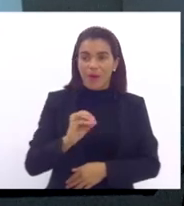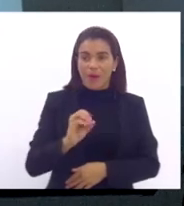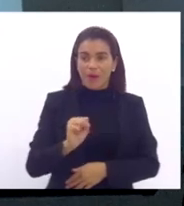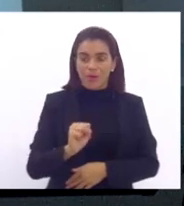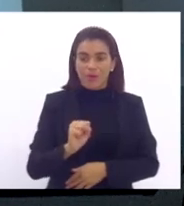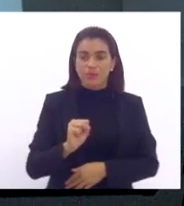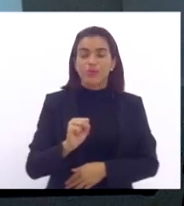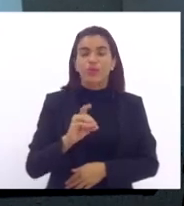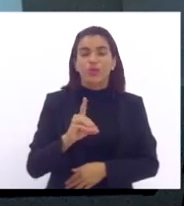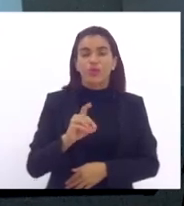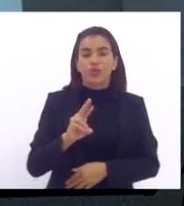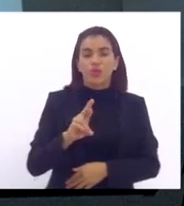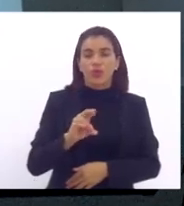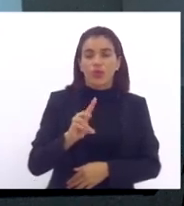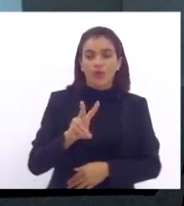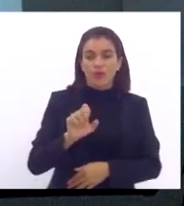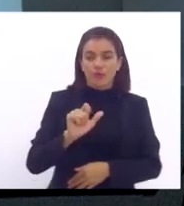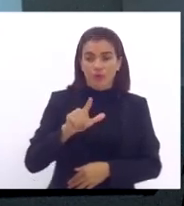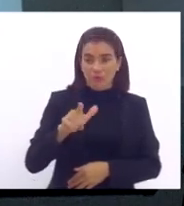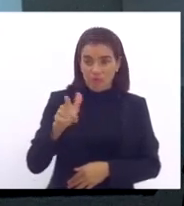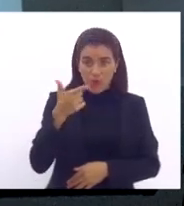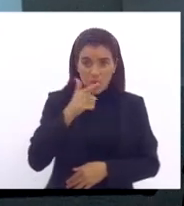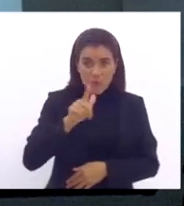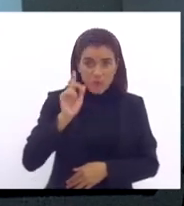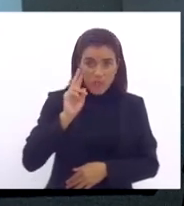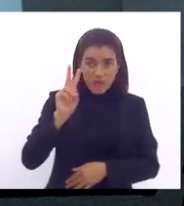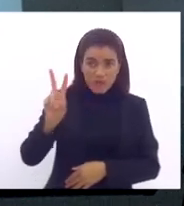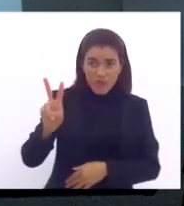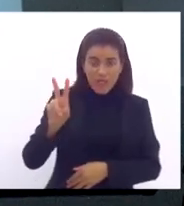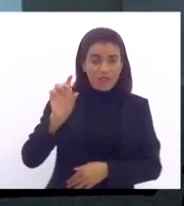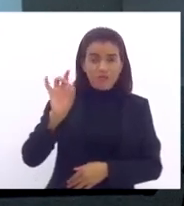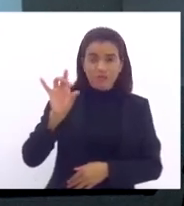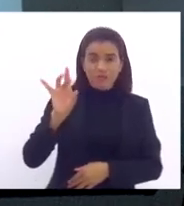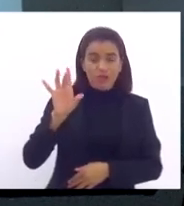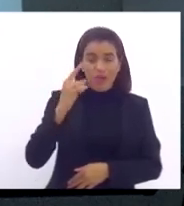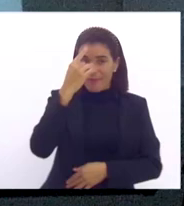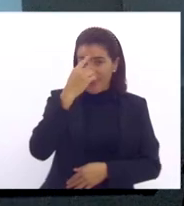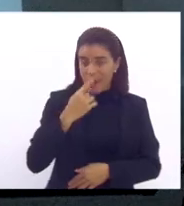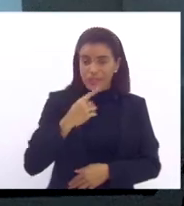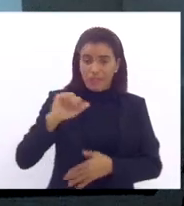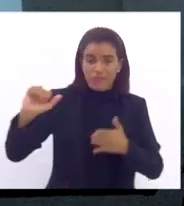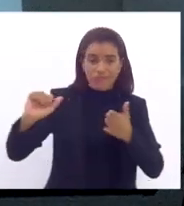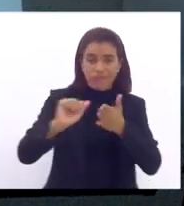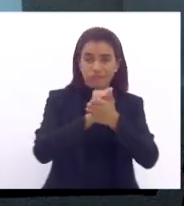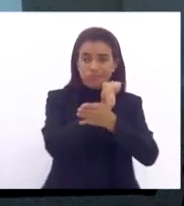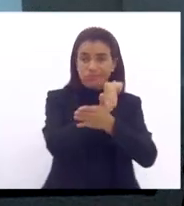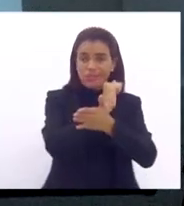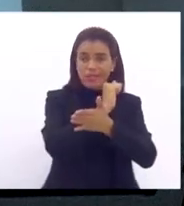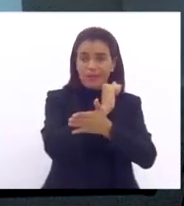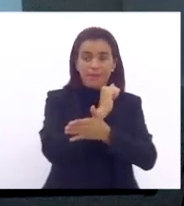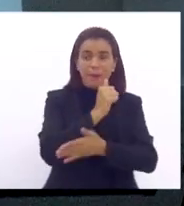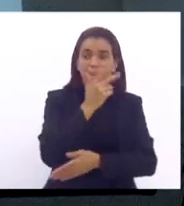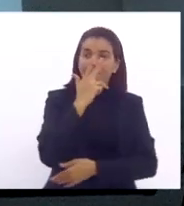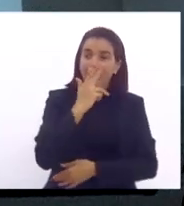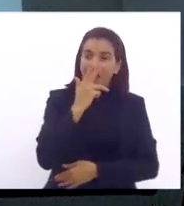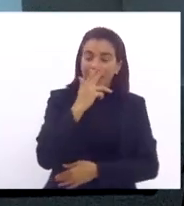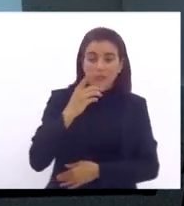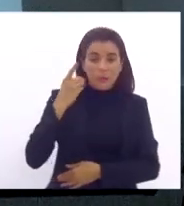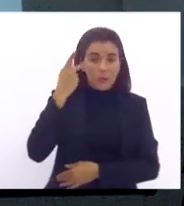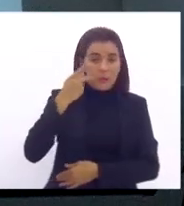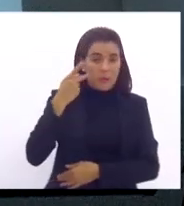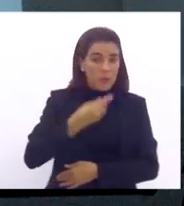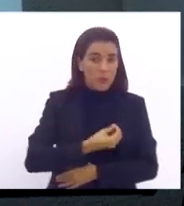e o que aparece né não sei se todos conseguem ver da página mas o que aparece é essa imagem aí né é como se o parlamentar ele não